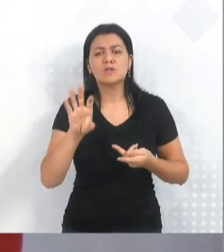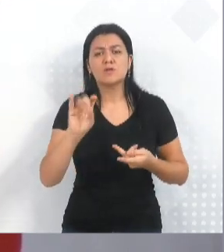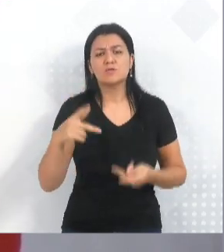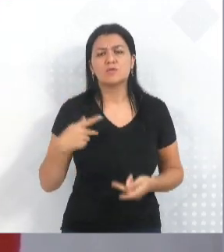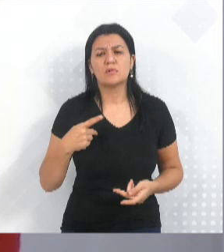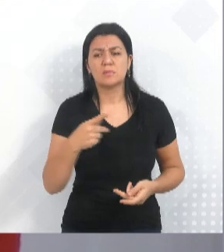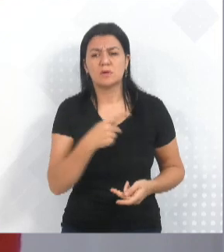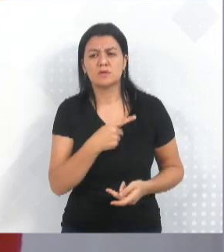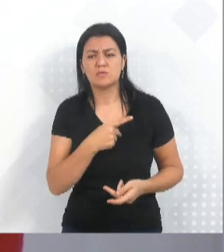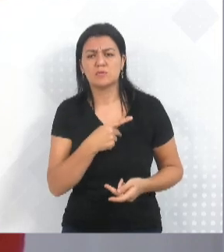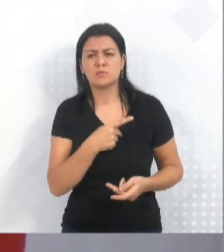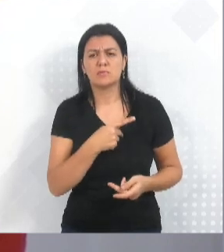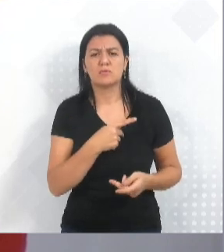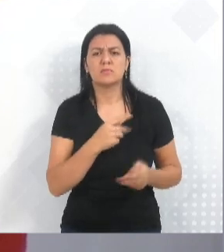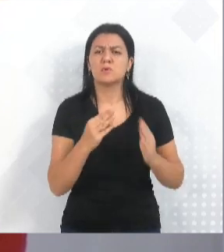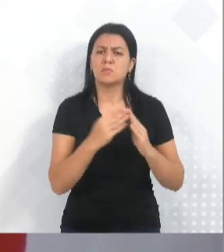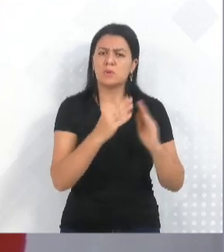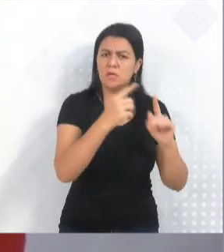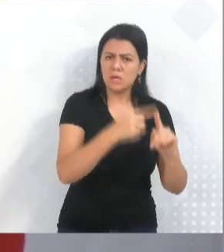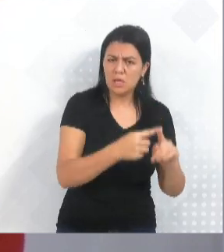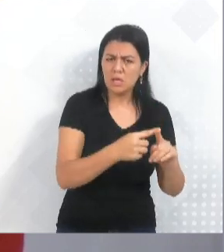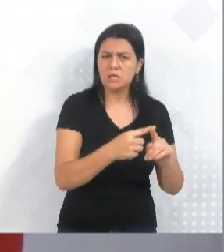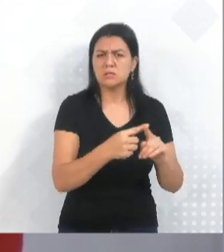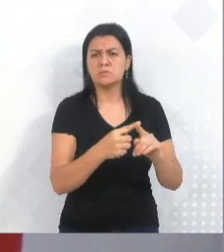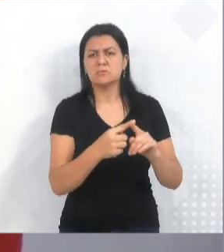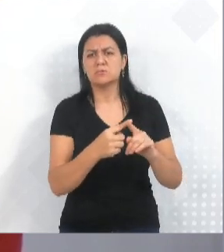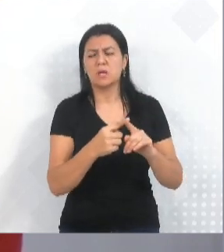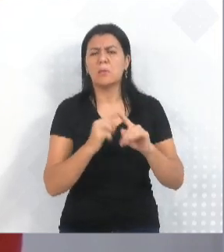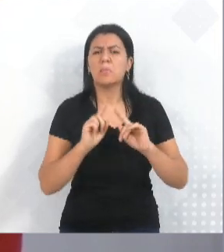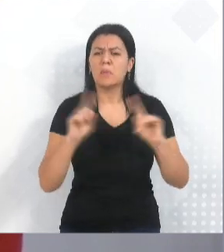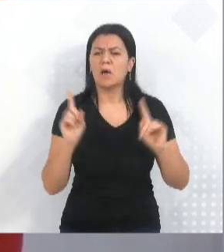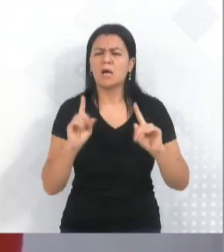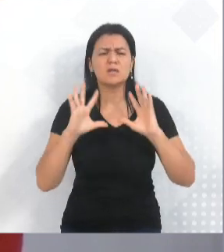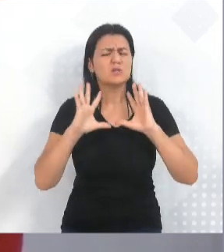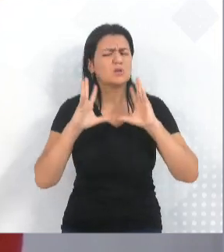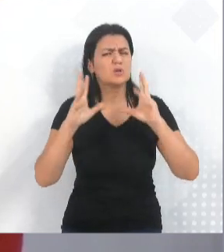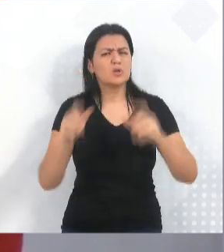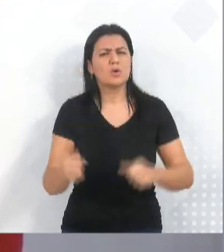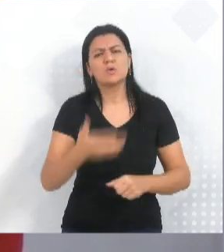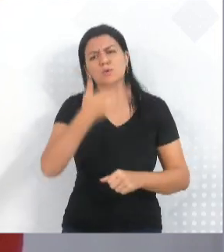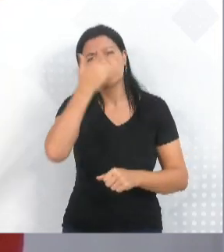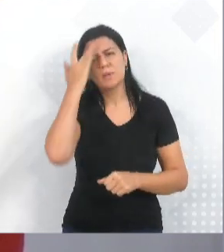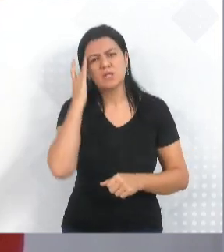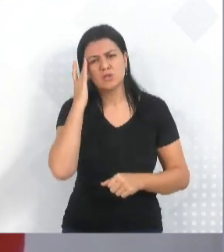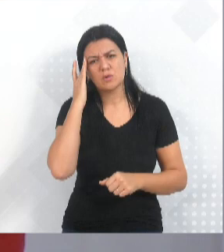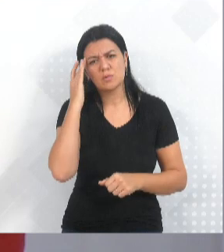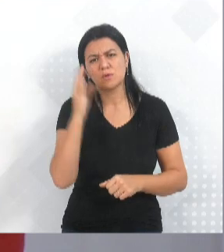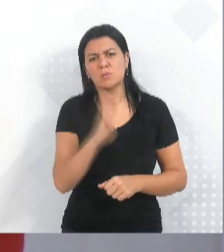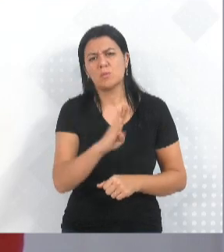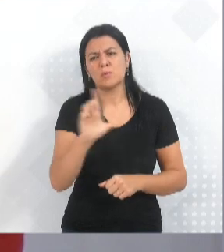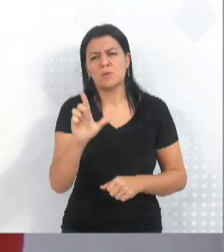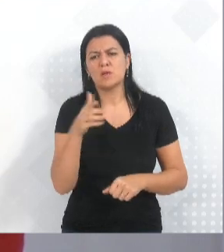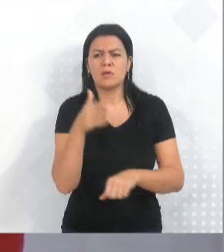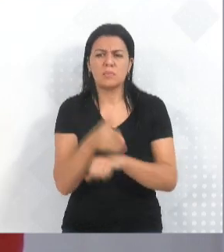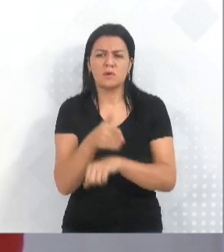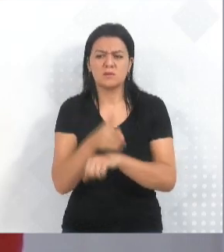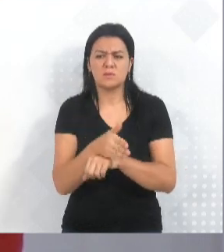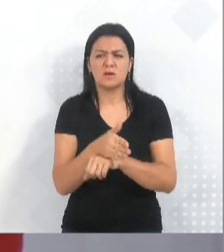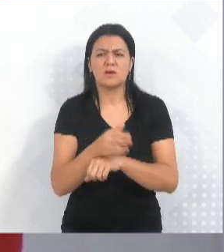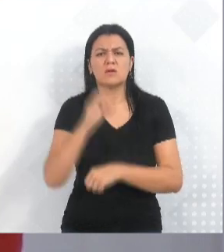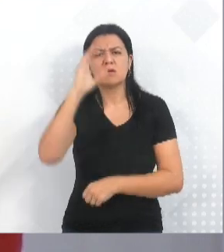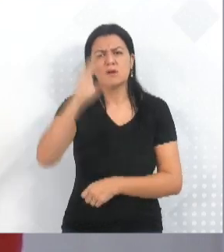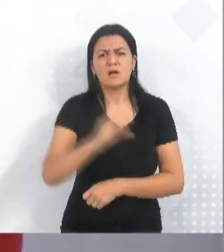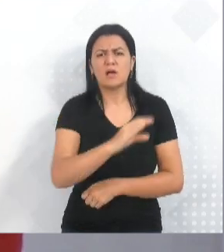às congregações, as igrejas, aqueles que congregam, mas a todos os blumenauenses, todos os